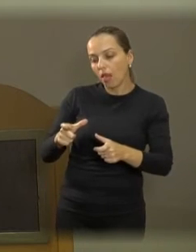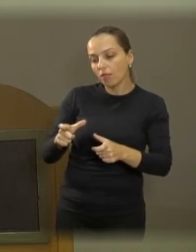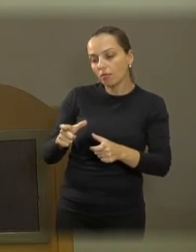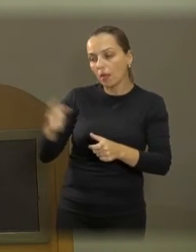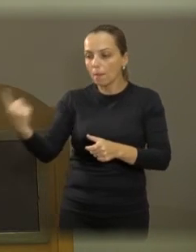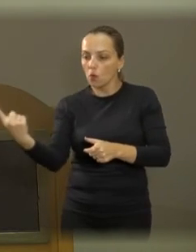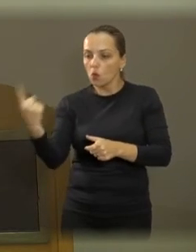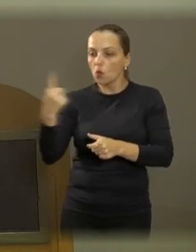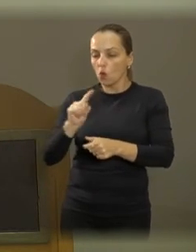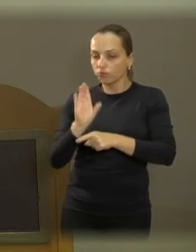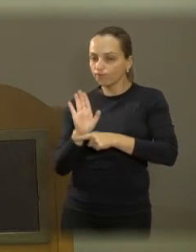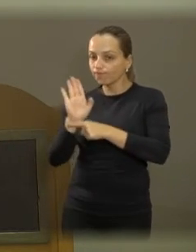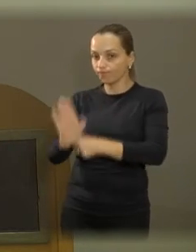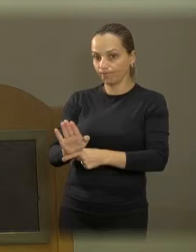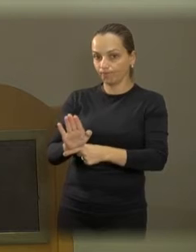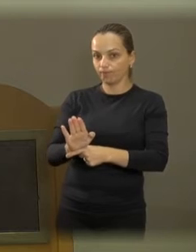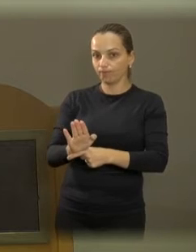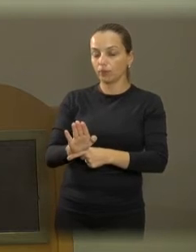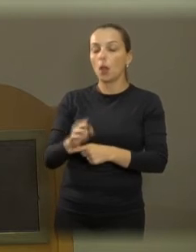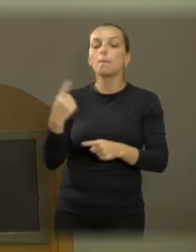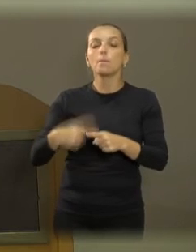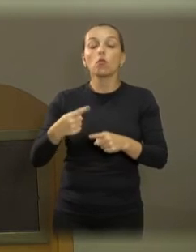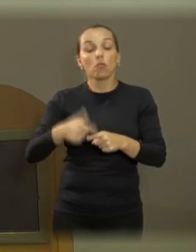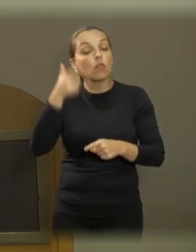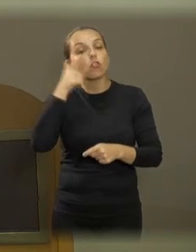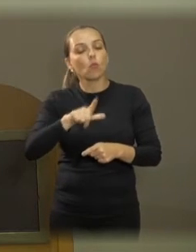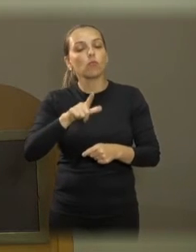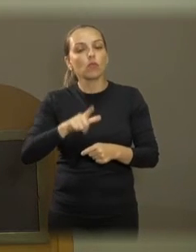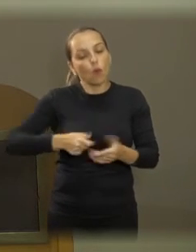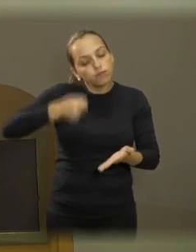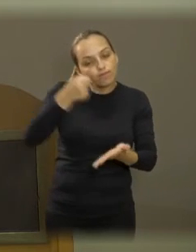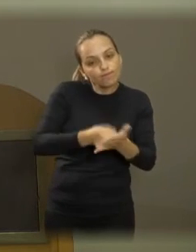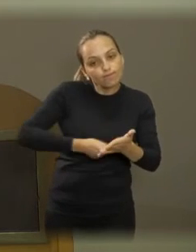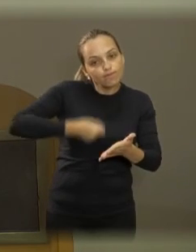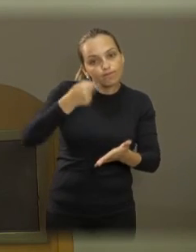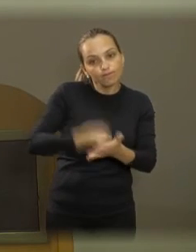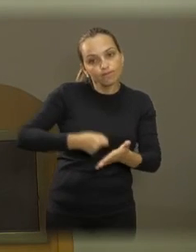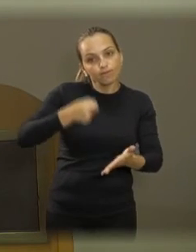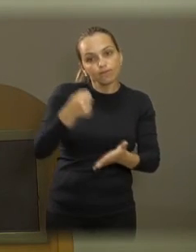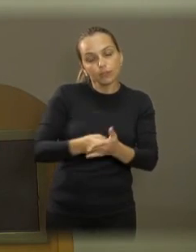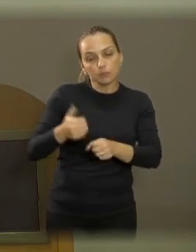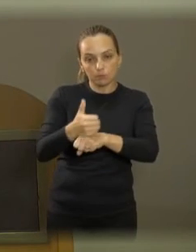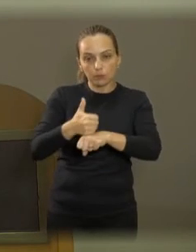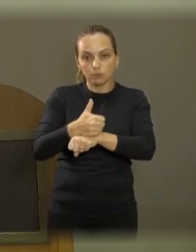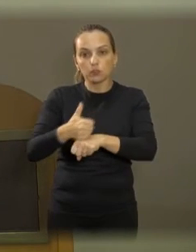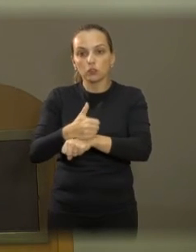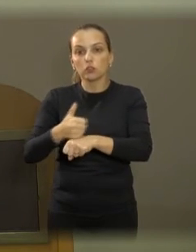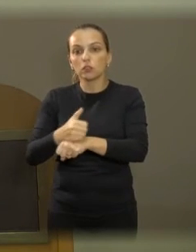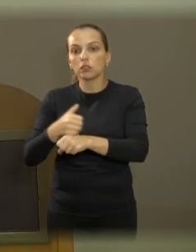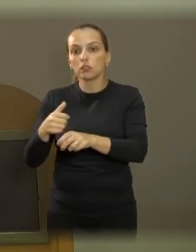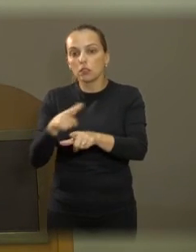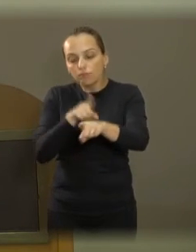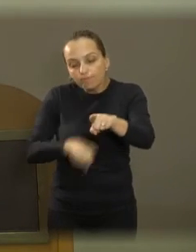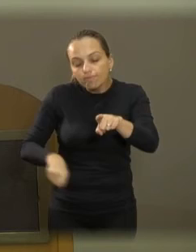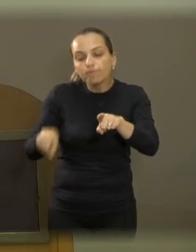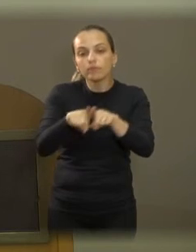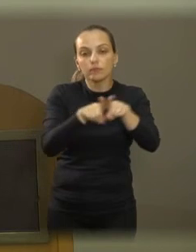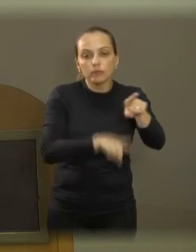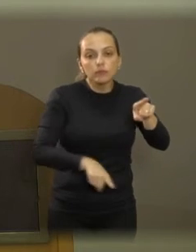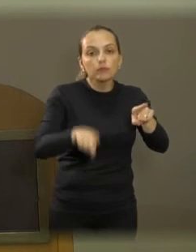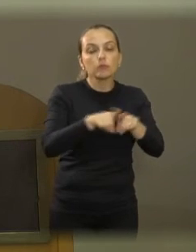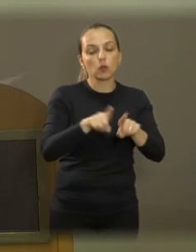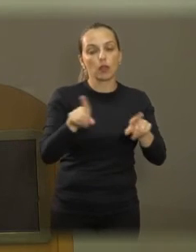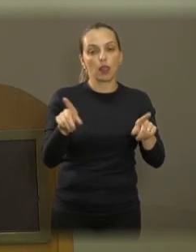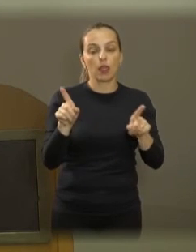isso só foi possível com a luta das entidades farmacêuticas, a união dos profissionais e o apoio de